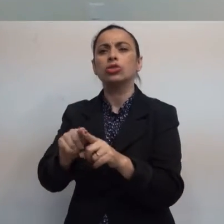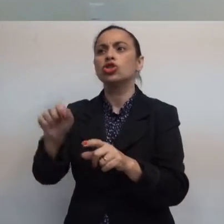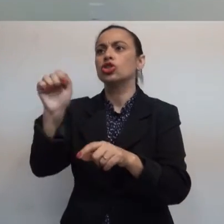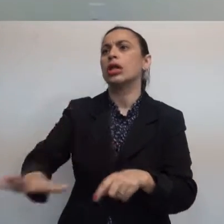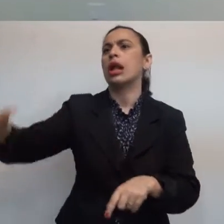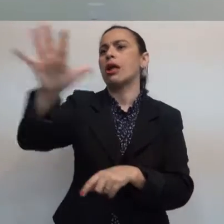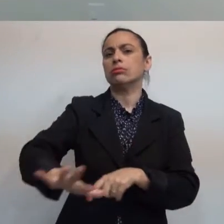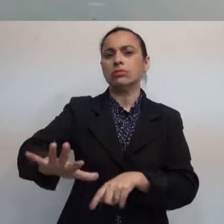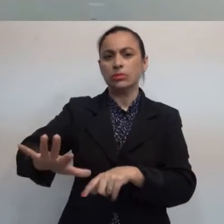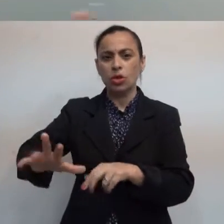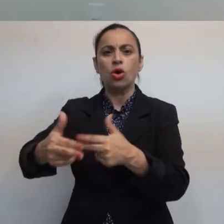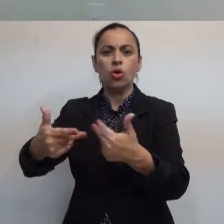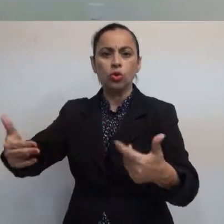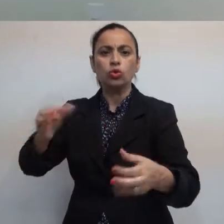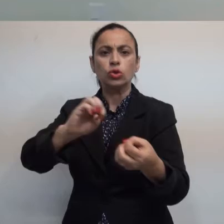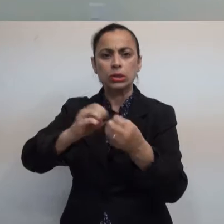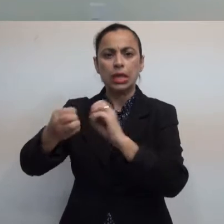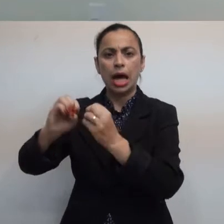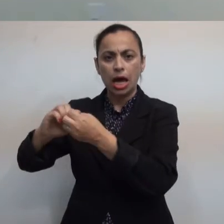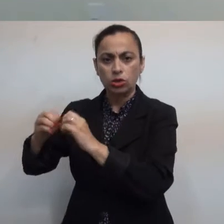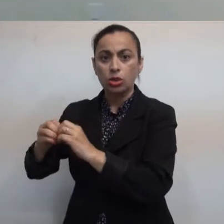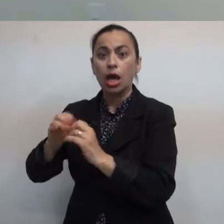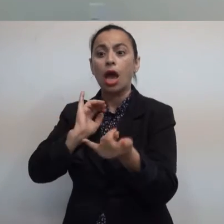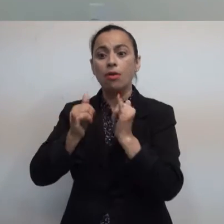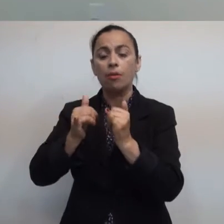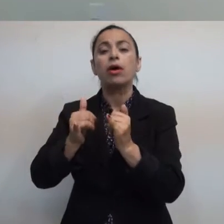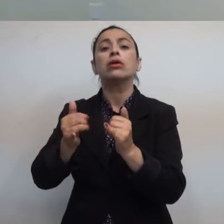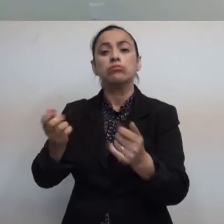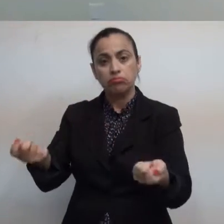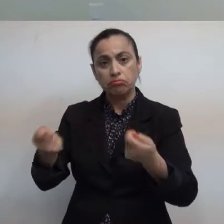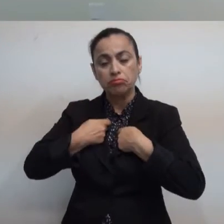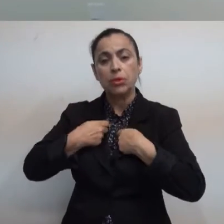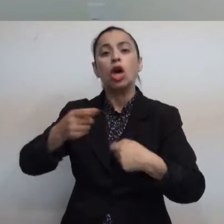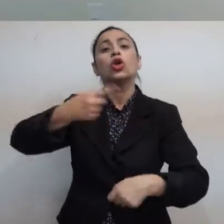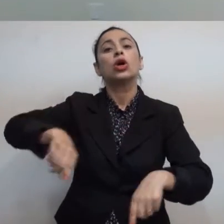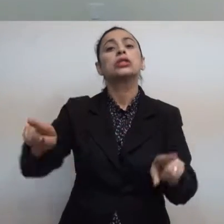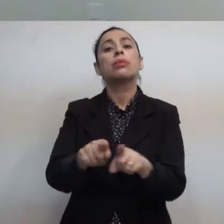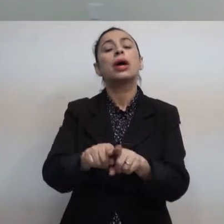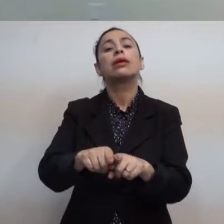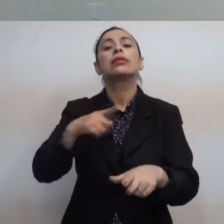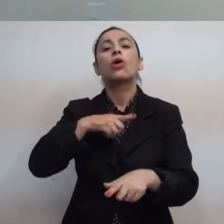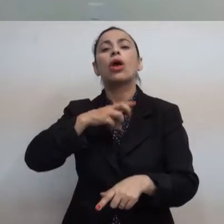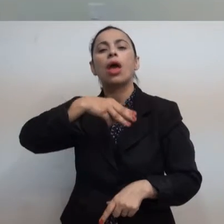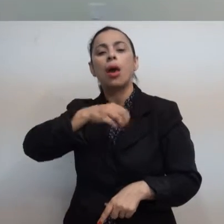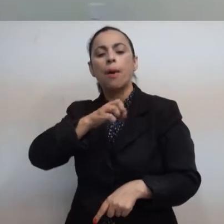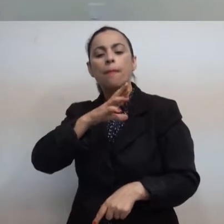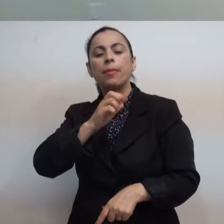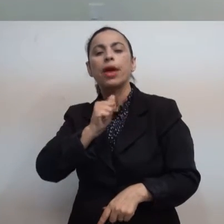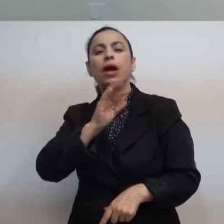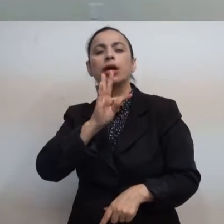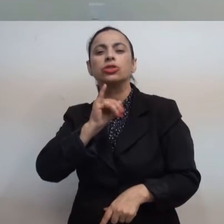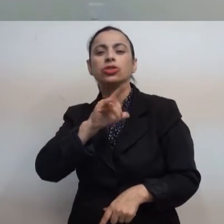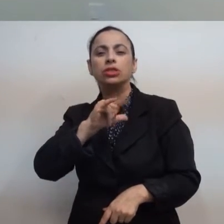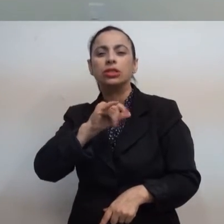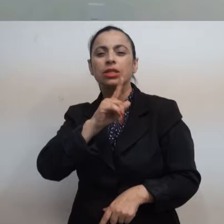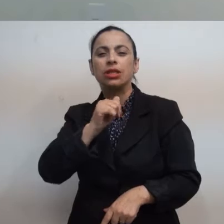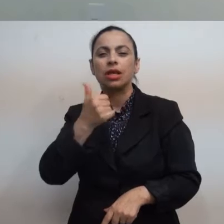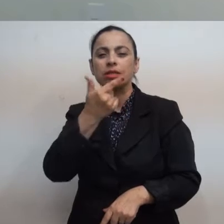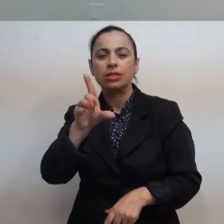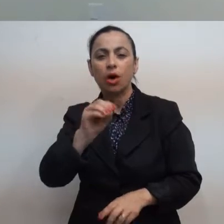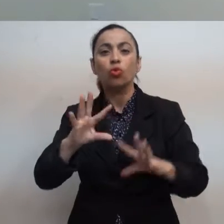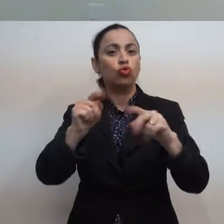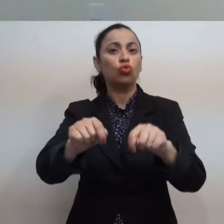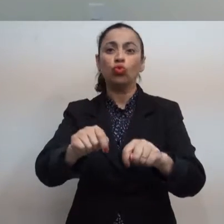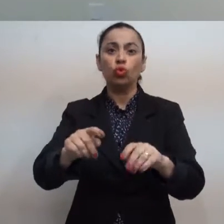e que dessa generalização dos dados que a internet promove, nós temos a mercantilização disso